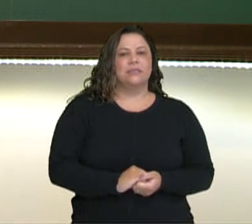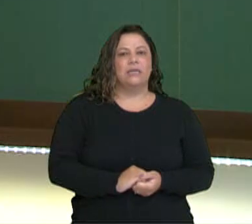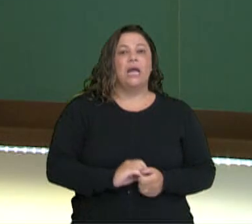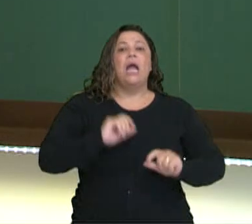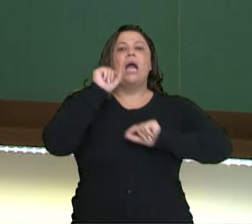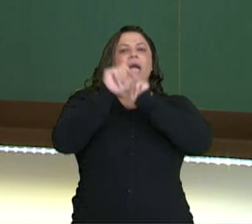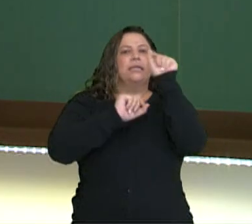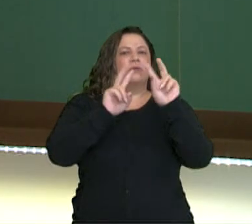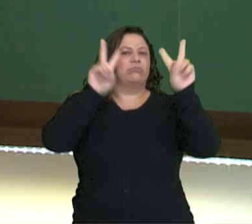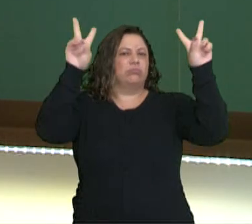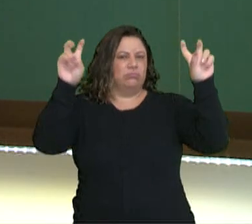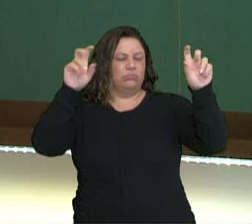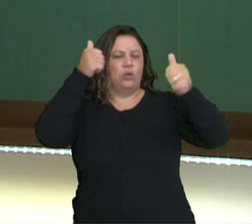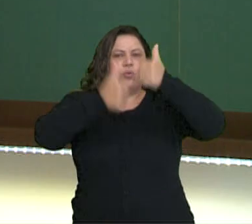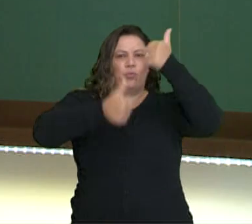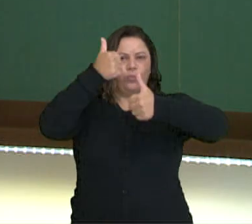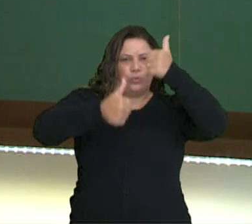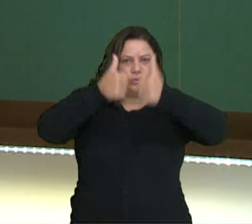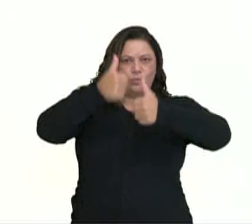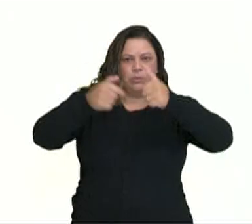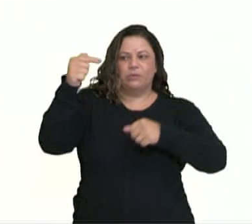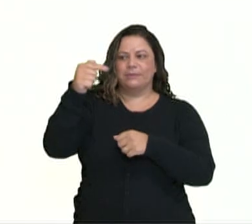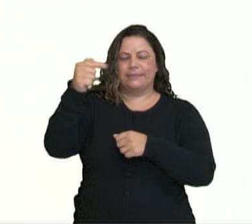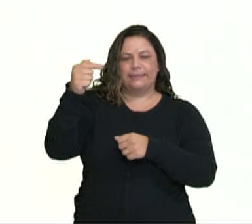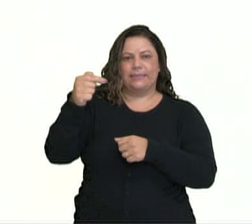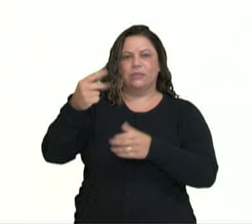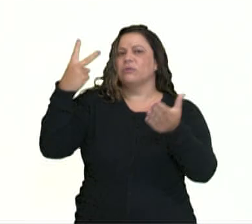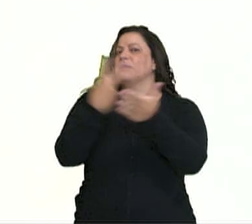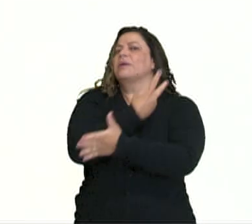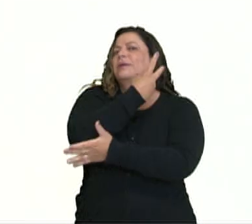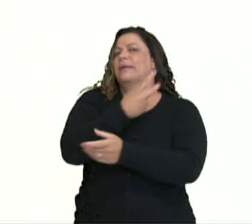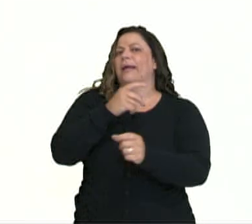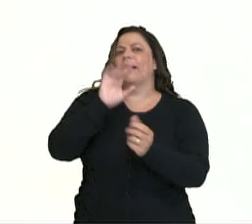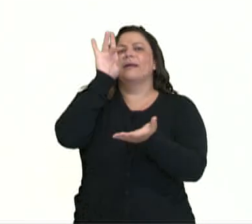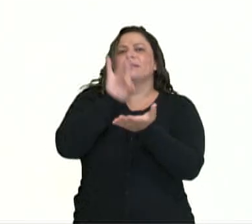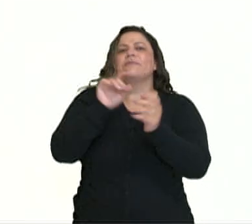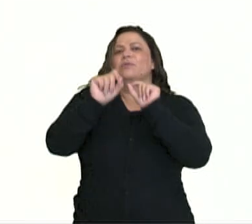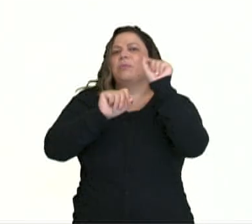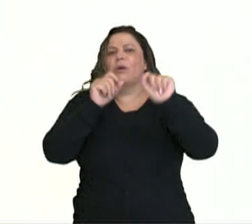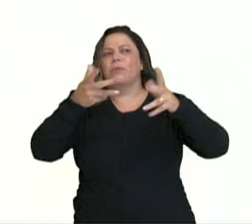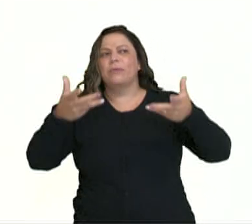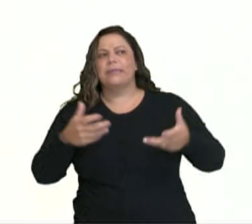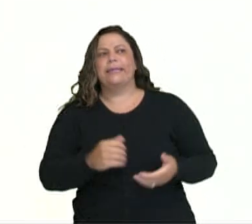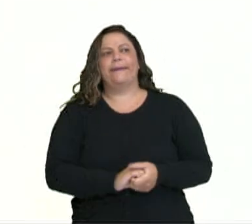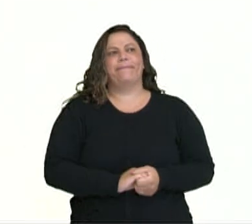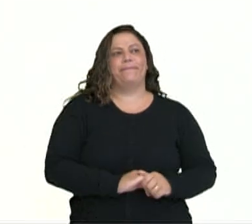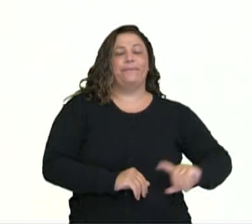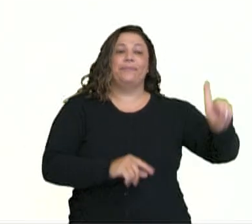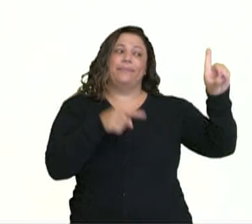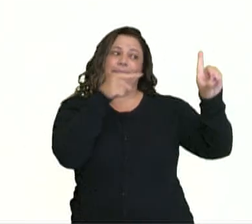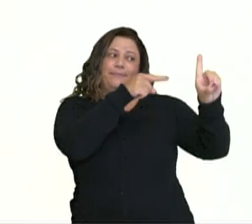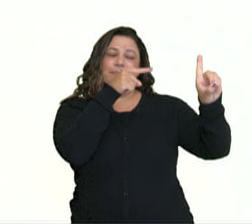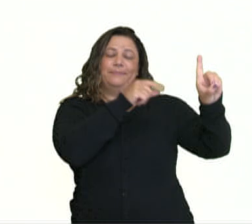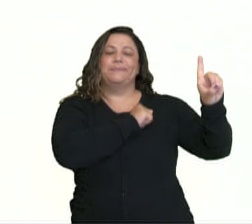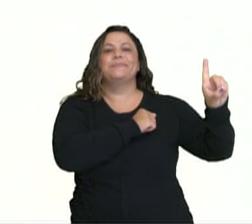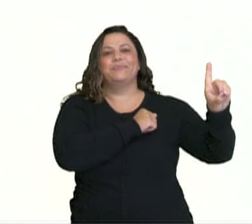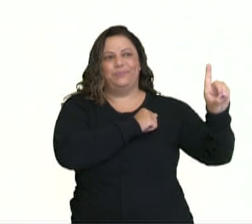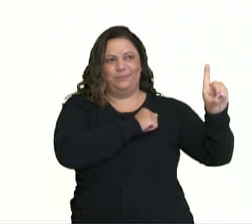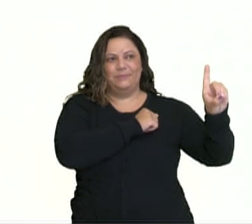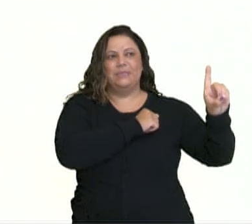7, é incorreto afirmar. Quem fez a alternativa, marcou a alternativa